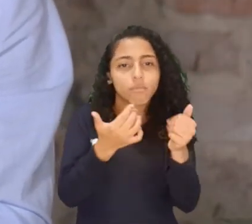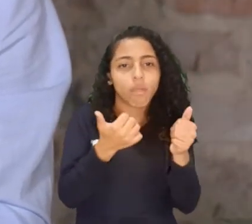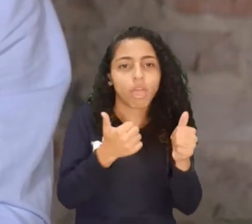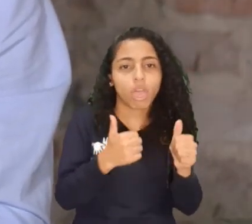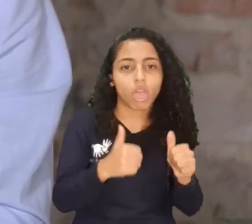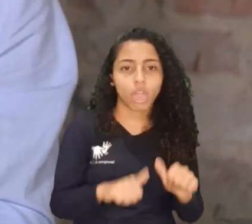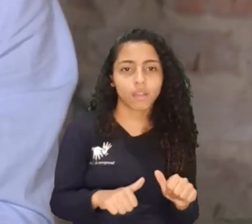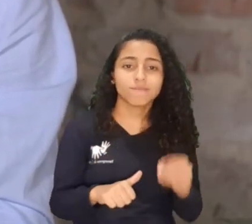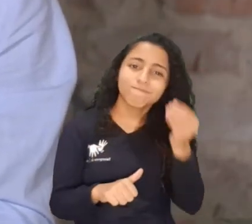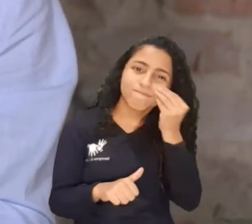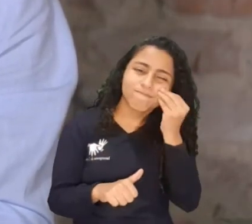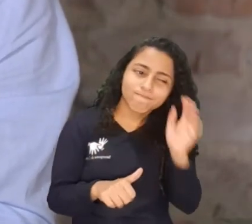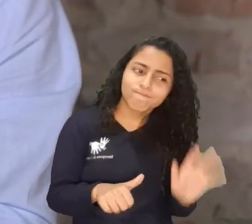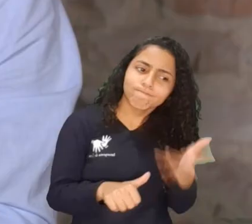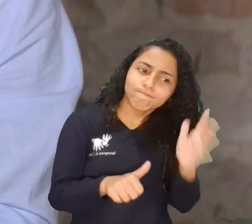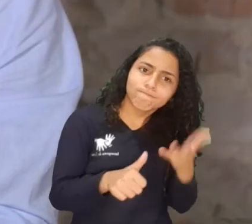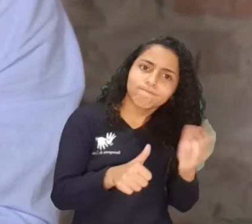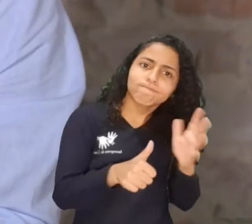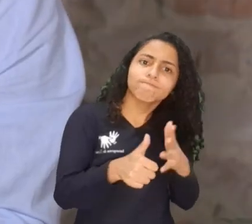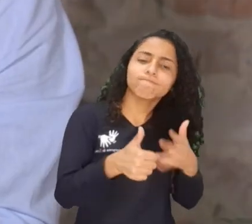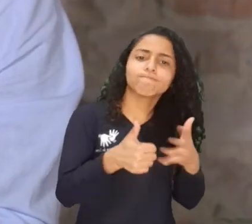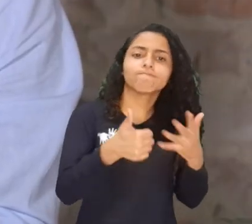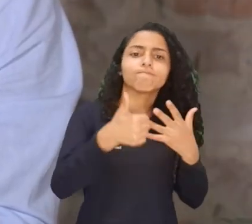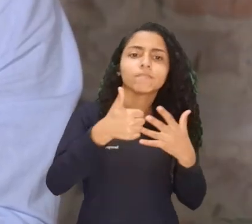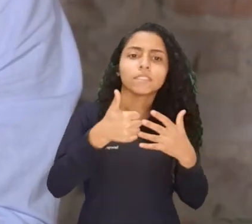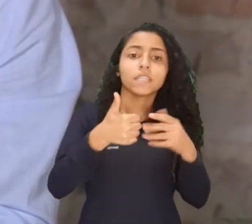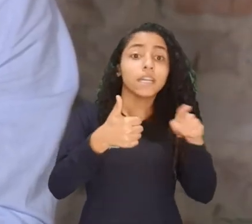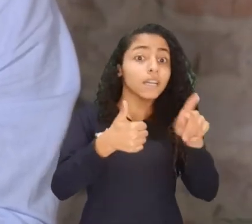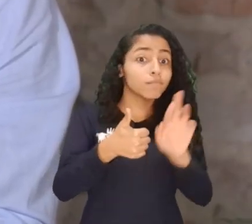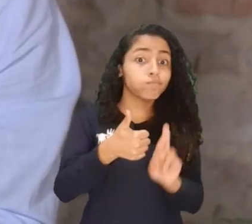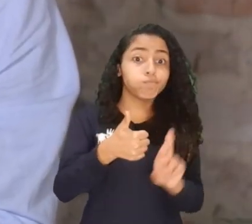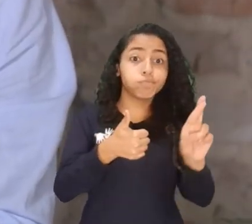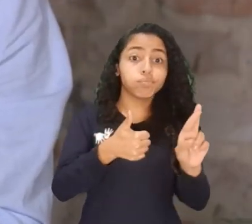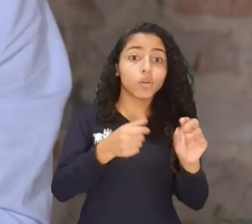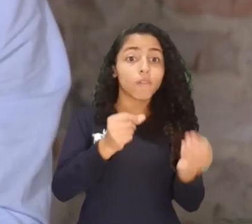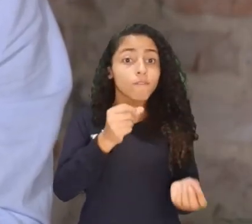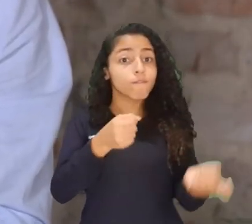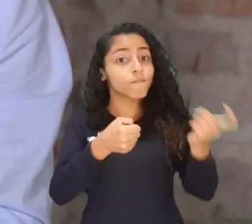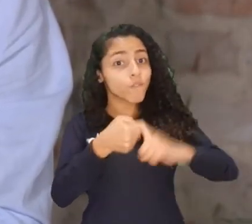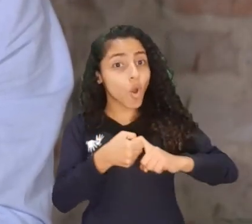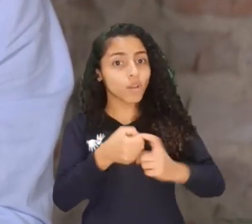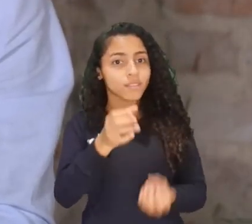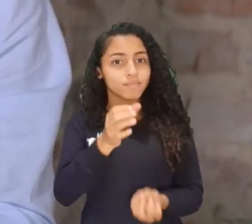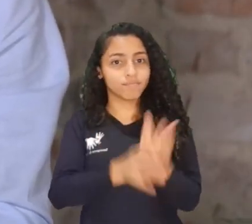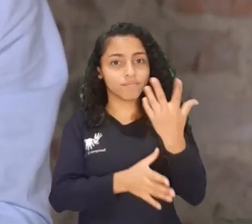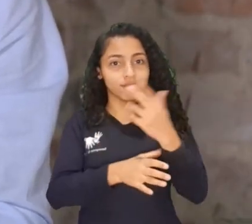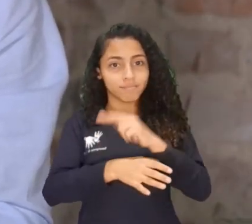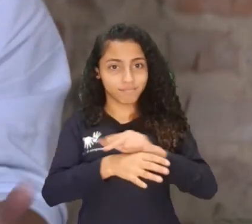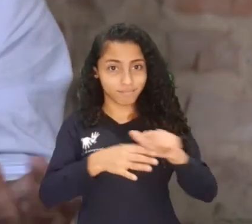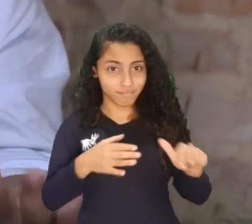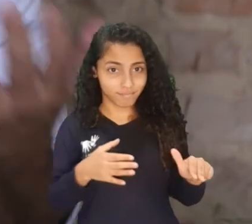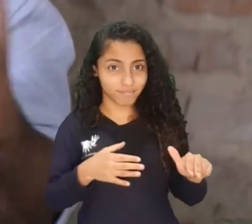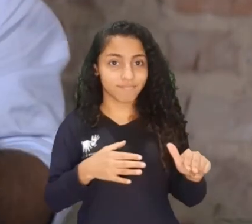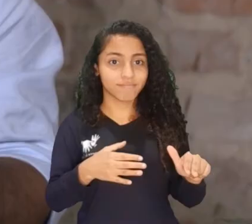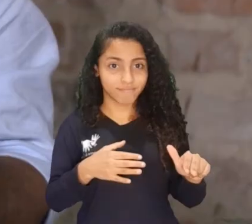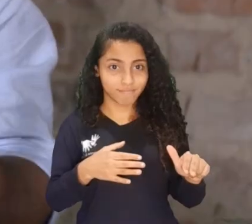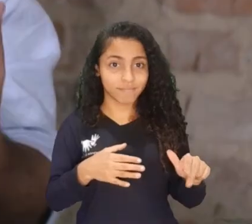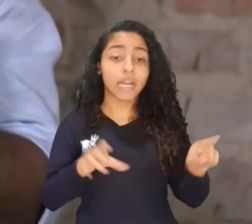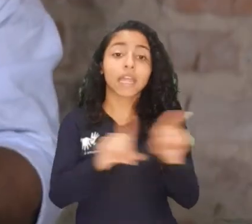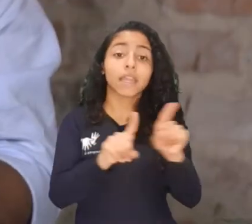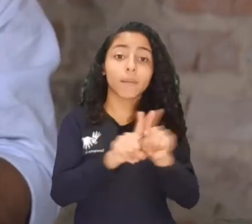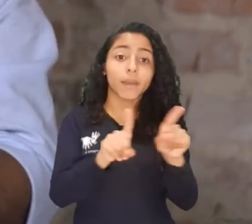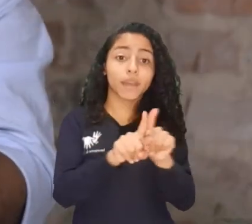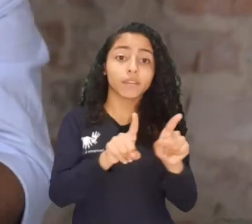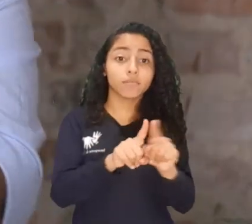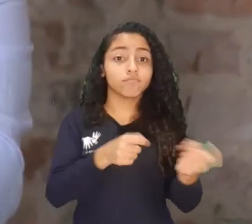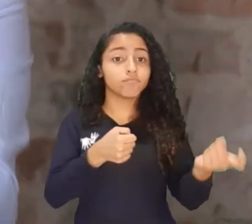ter um papel enorme, não só em voltar com a biodiversidade, trazer a biodiversidade novamente para aquele lugar, como trazer serviços